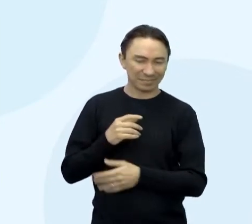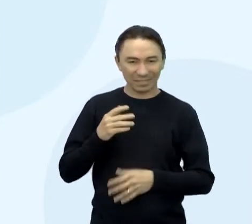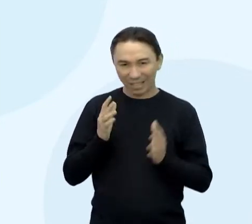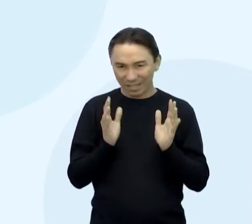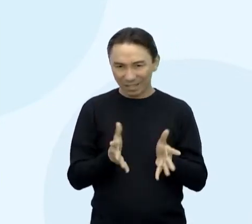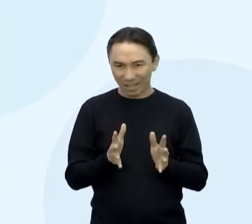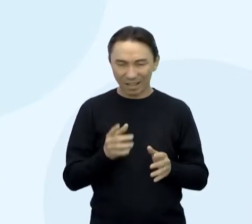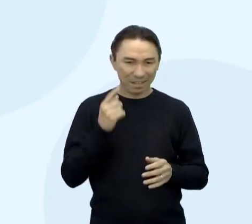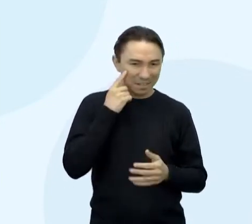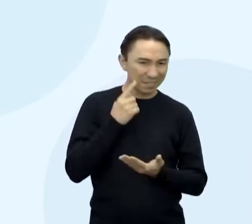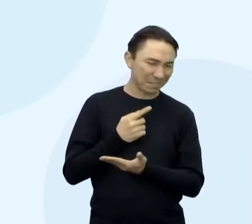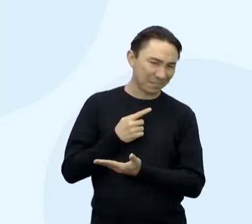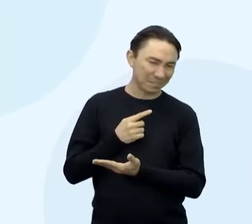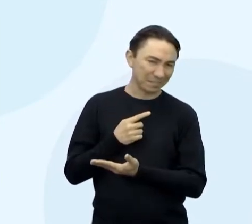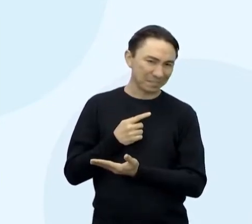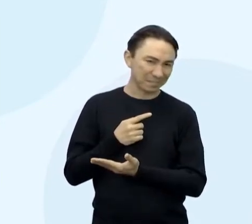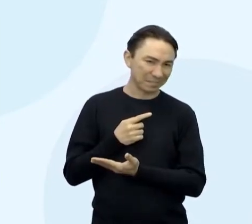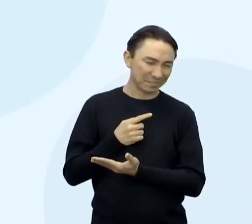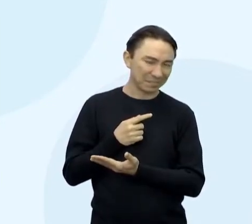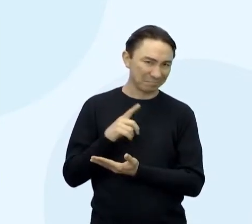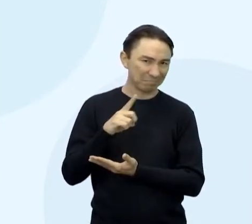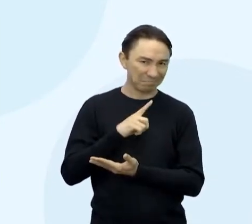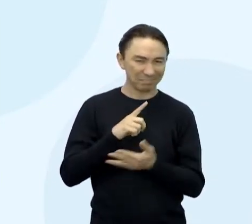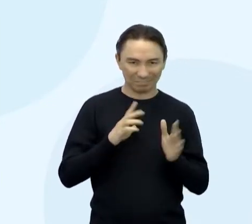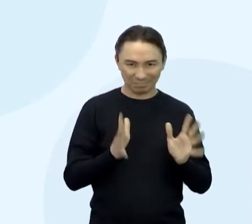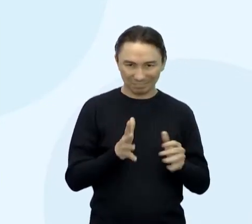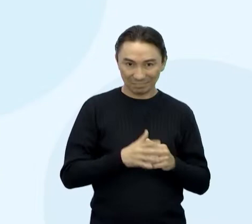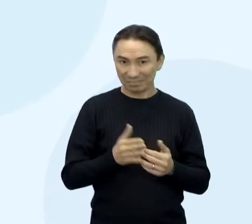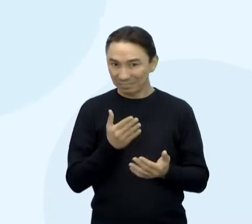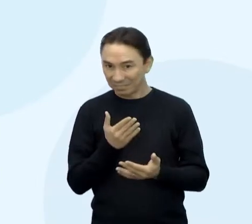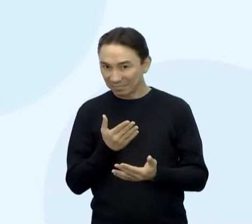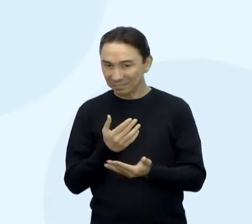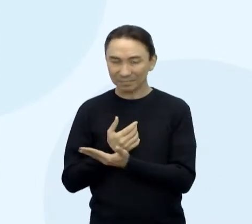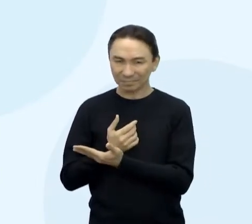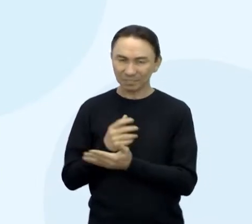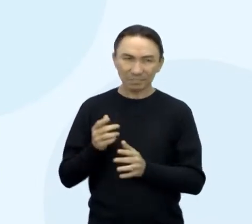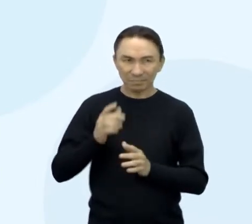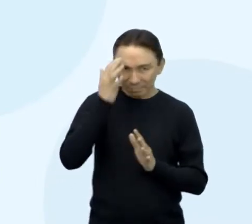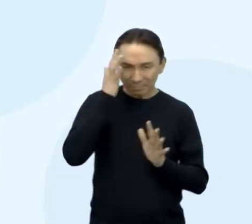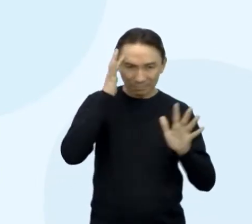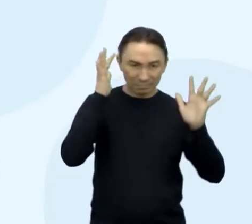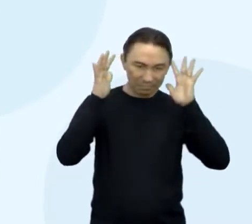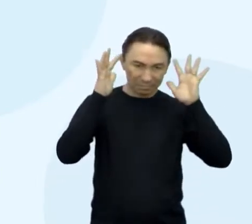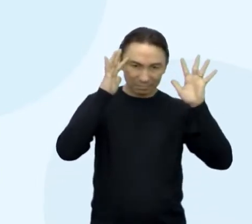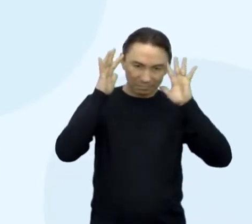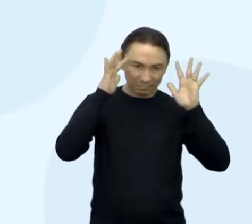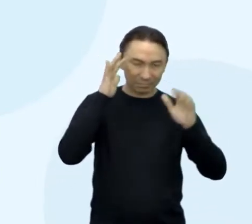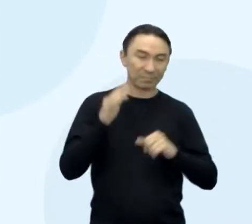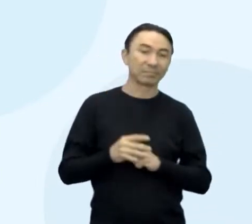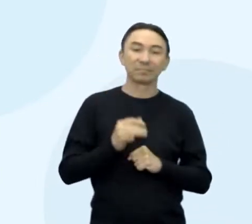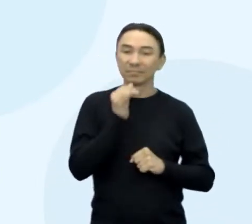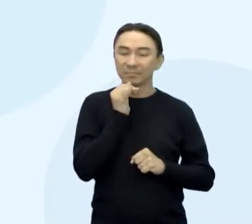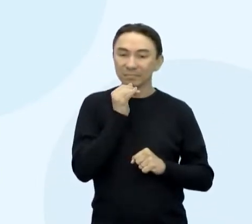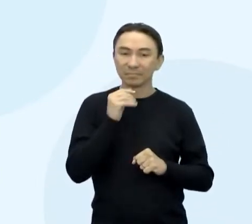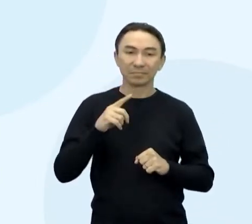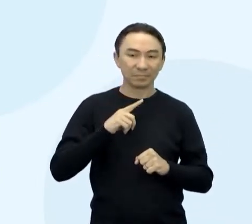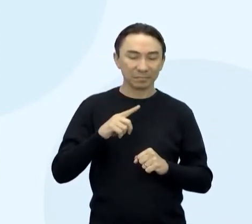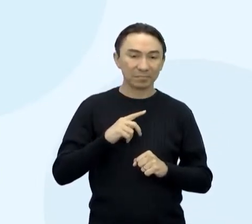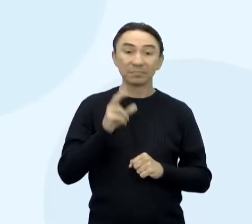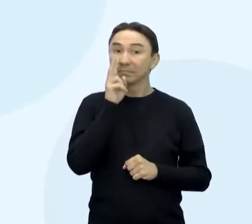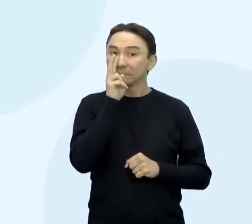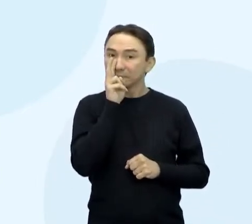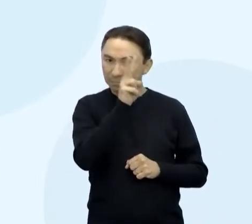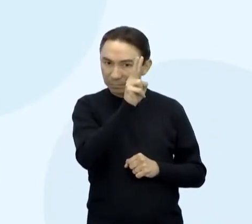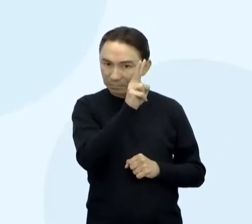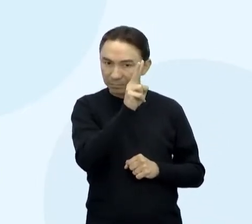ficam acessíveis aí. Essa daí para a gente puxar primeiro uma reflexão. Veja, eu estou aplicando ali uma força numa